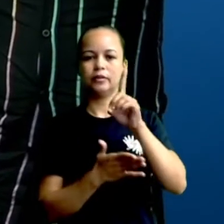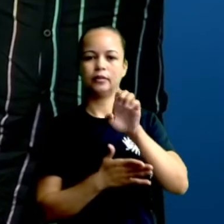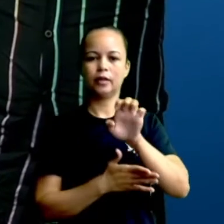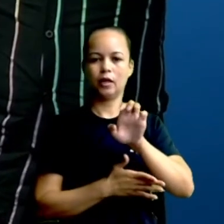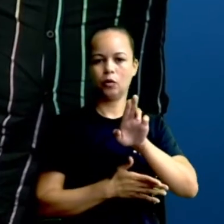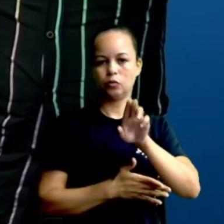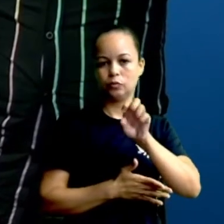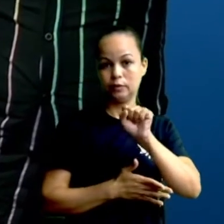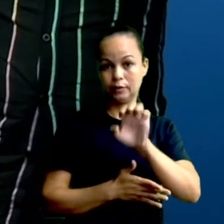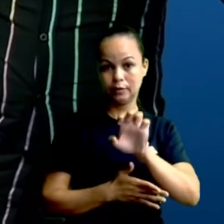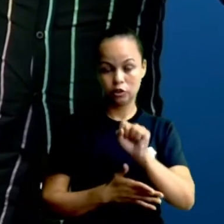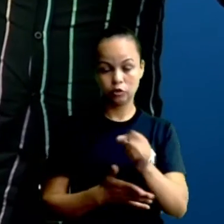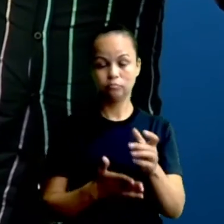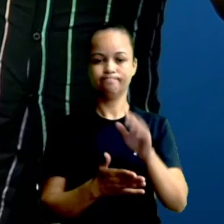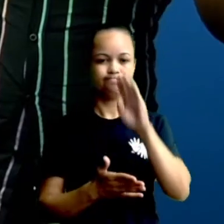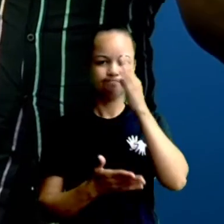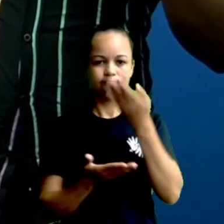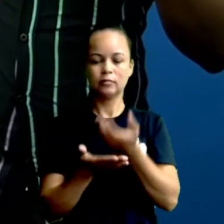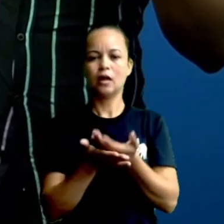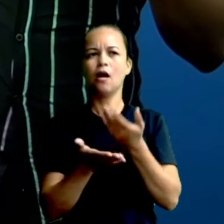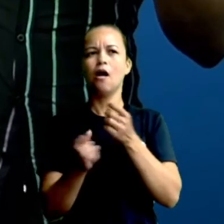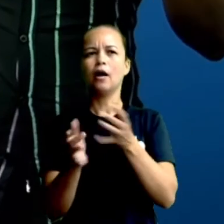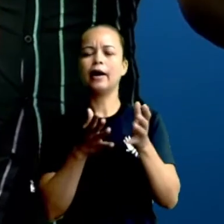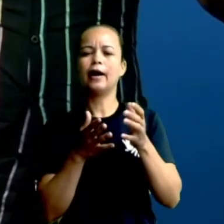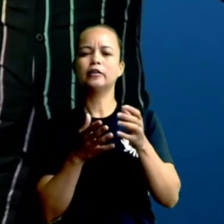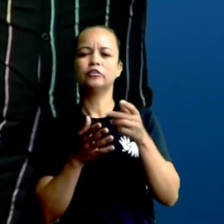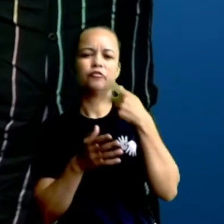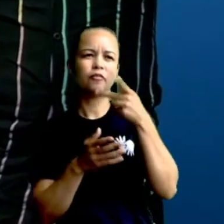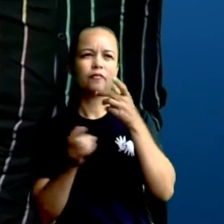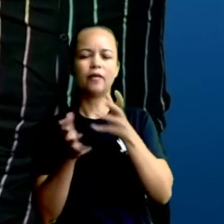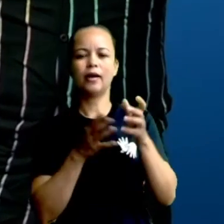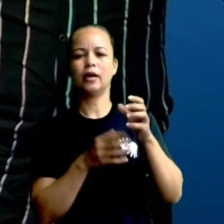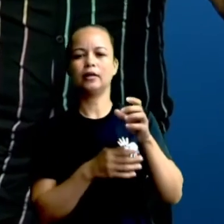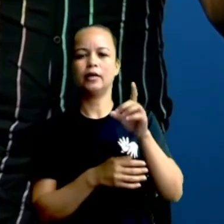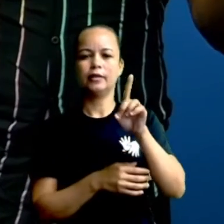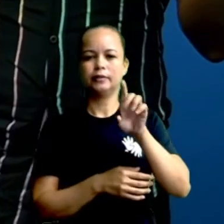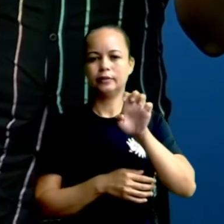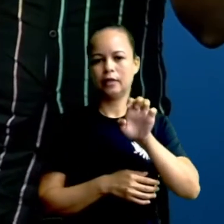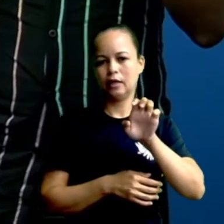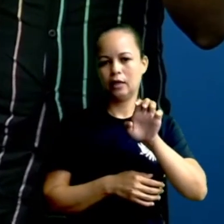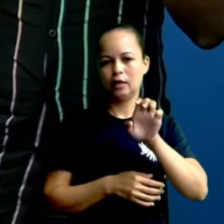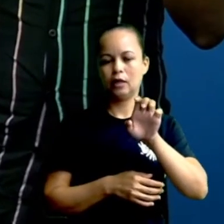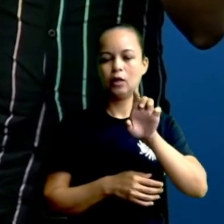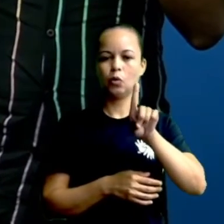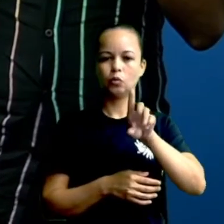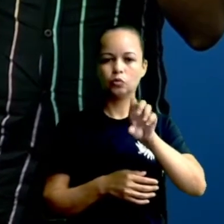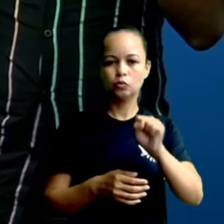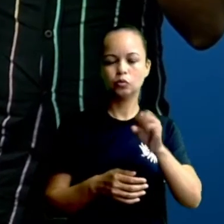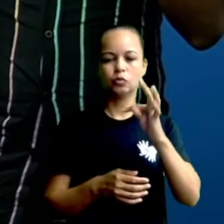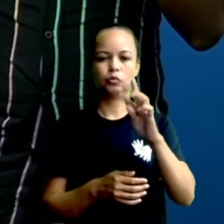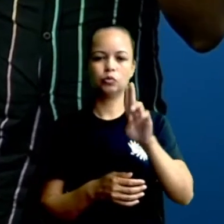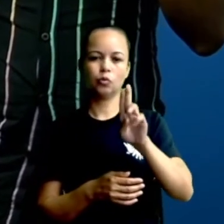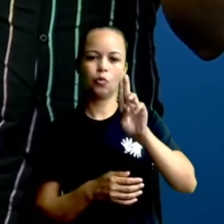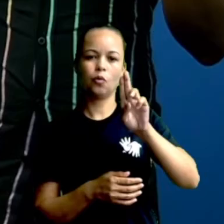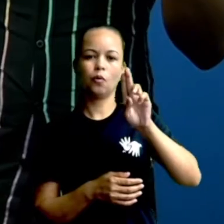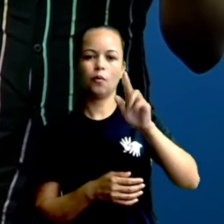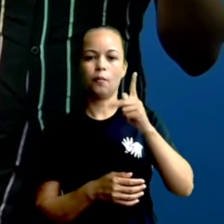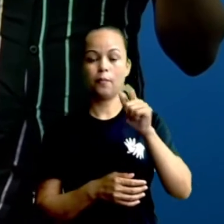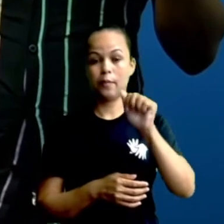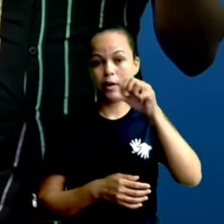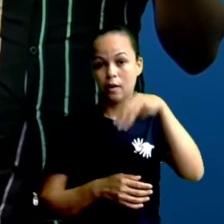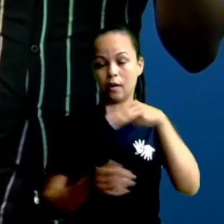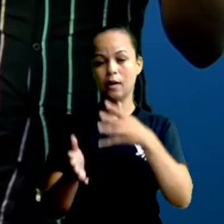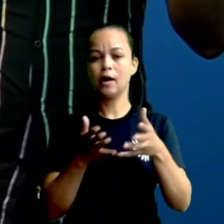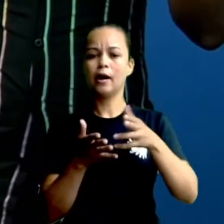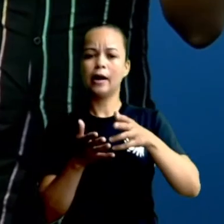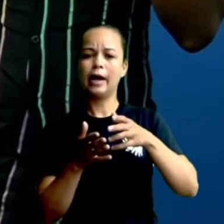quando a gente escuta falar, a gente ouve falar, né, no Deus Tupã, na deusa Navira, né? Mas isso aí, eles não eram deuses, eles eram espíritos